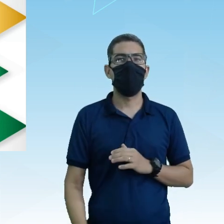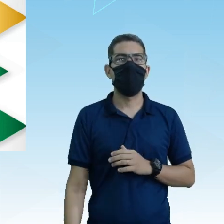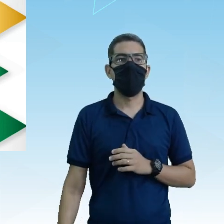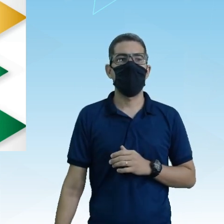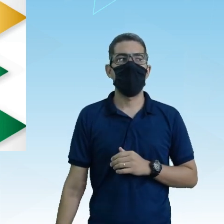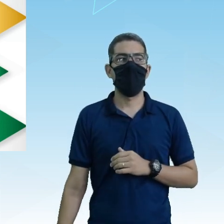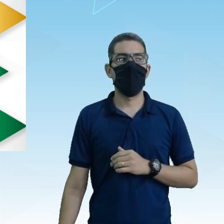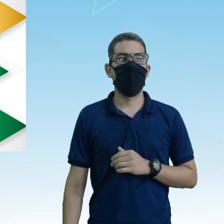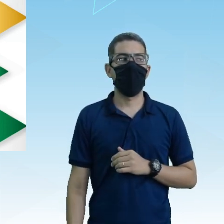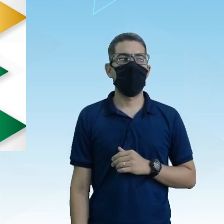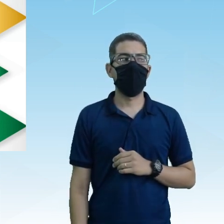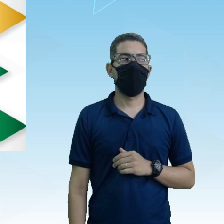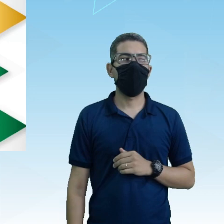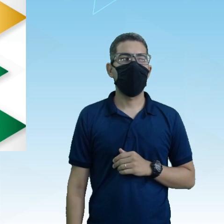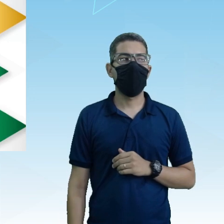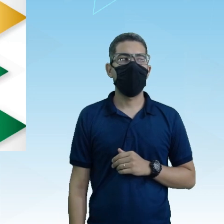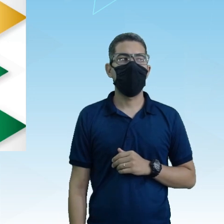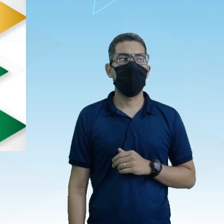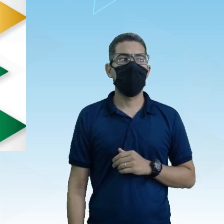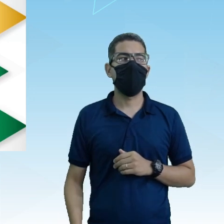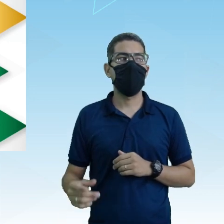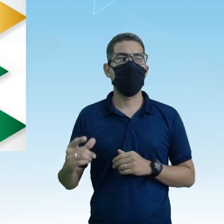Olha, esse